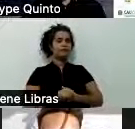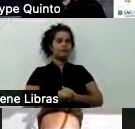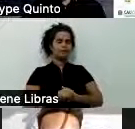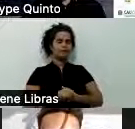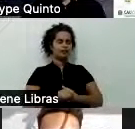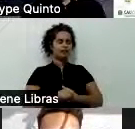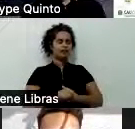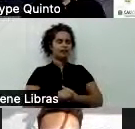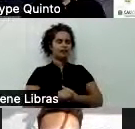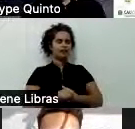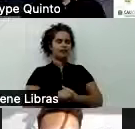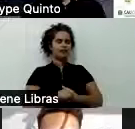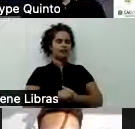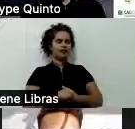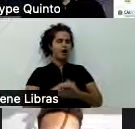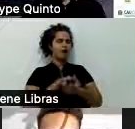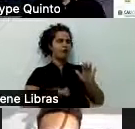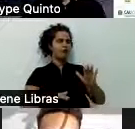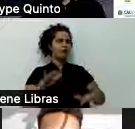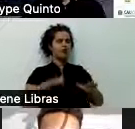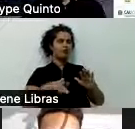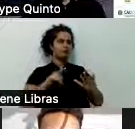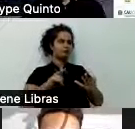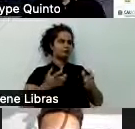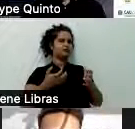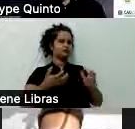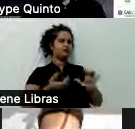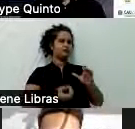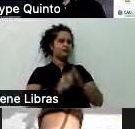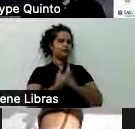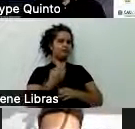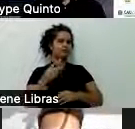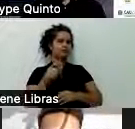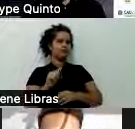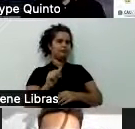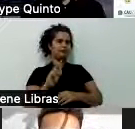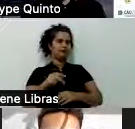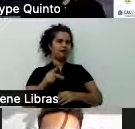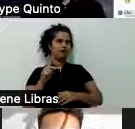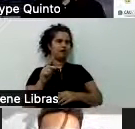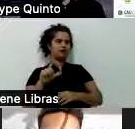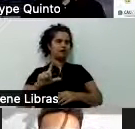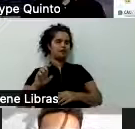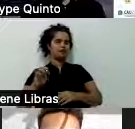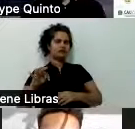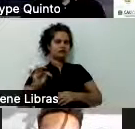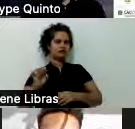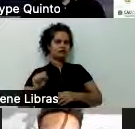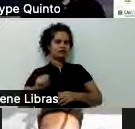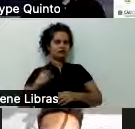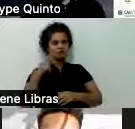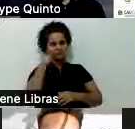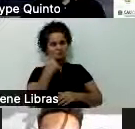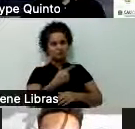Algumas propunham instalação de pátios, essas pequenas extensões de espaços públicos que ocupam vagas de carro,